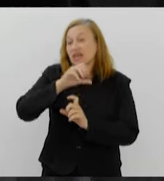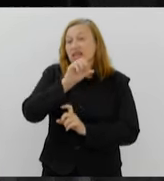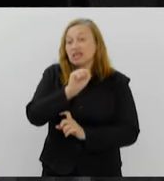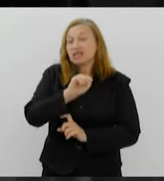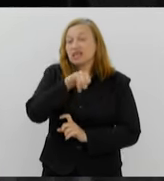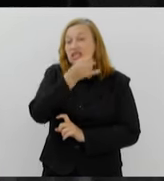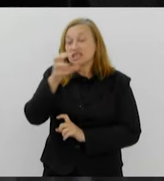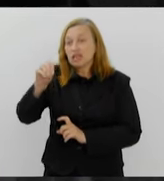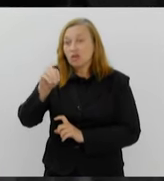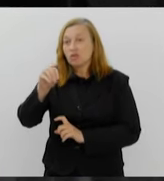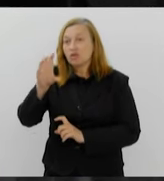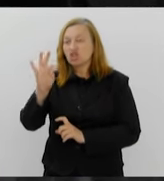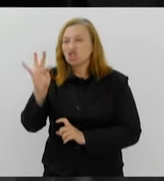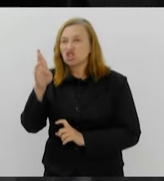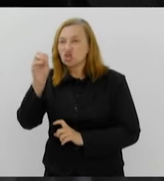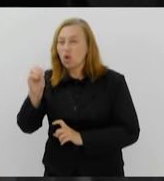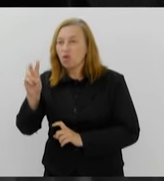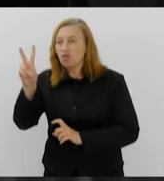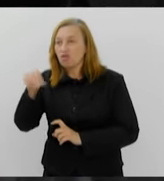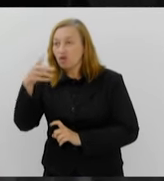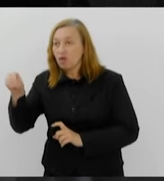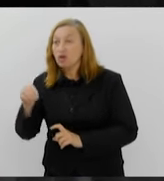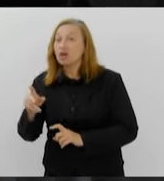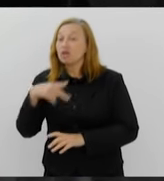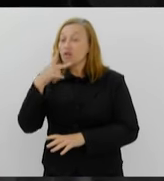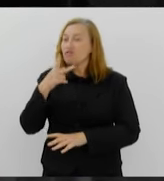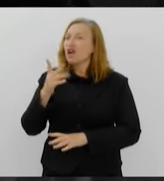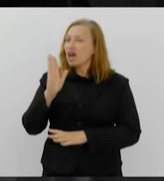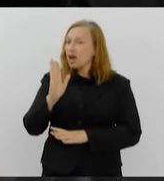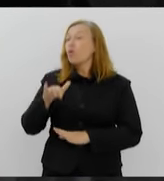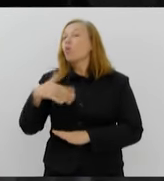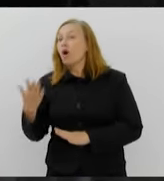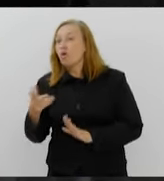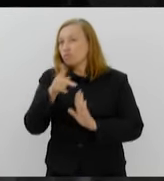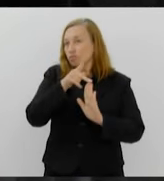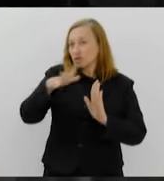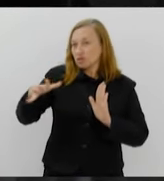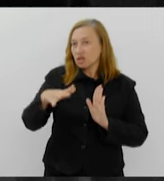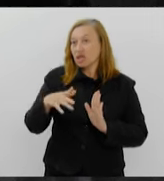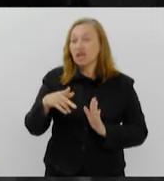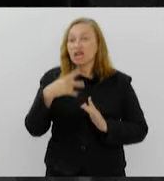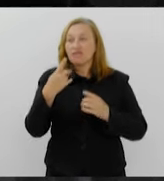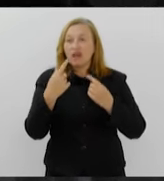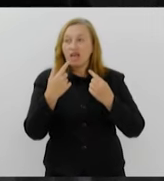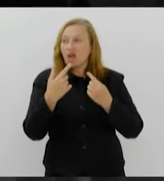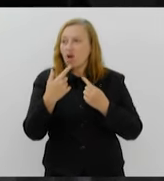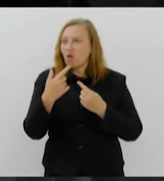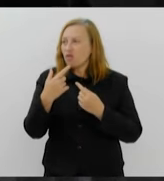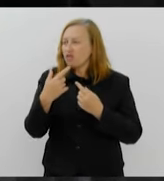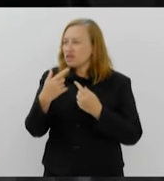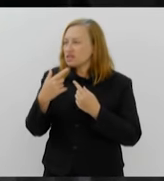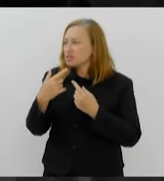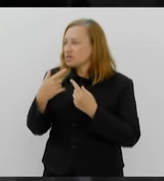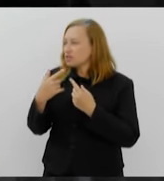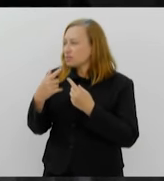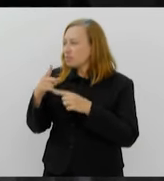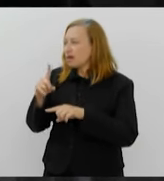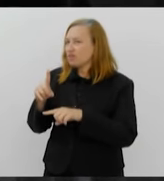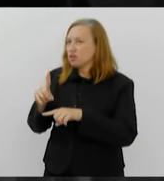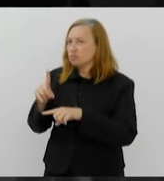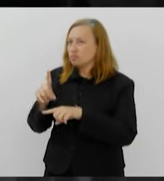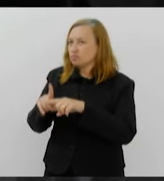Cristóvão atacando eu vou dizer aqui rapidamente Qual é o protocolo ele faz ofensas em off sem gravar